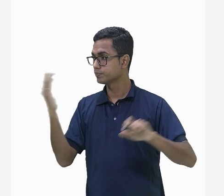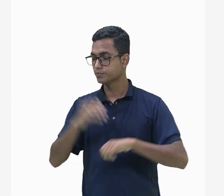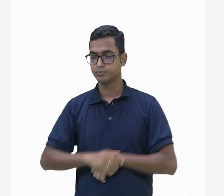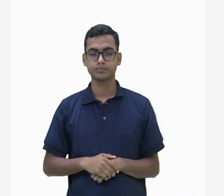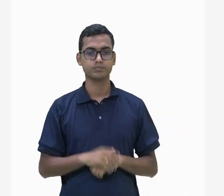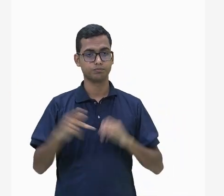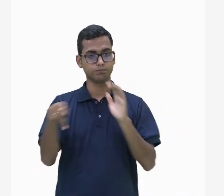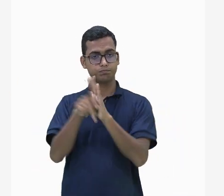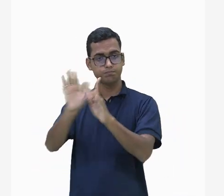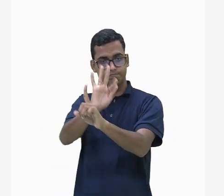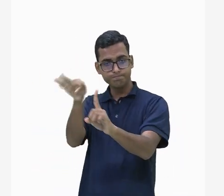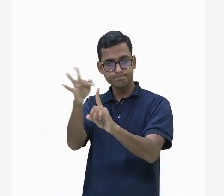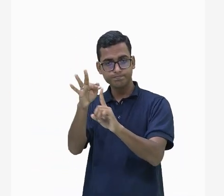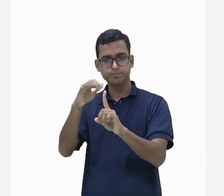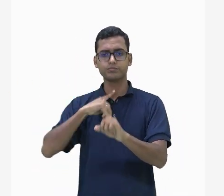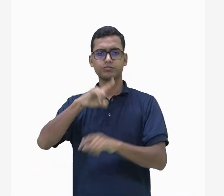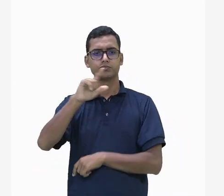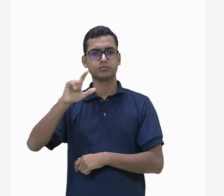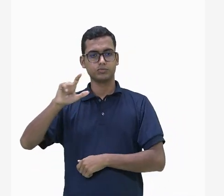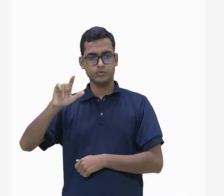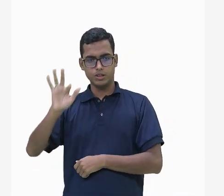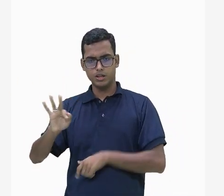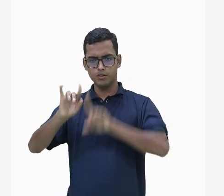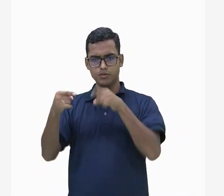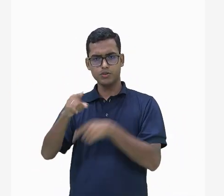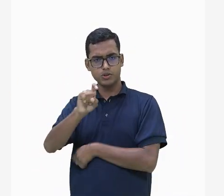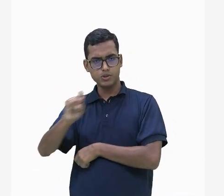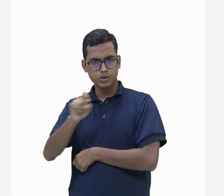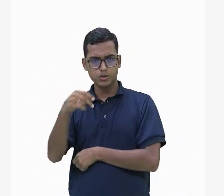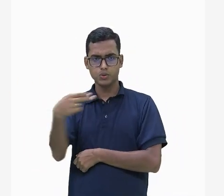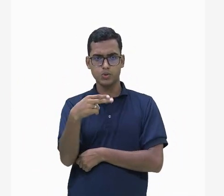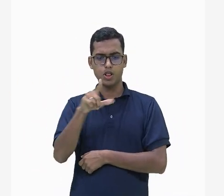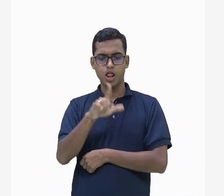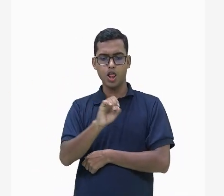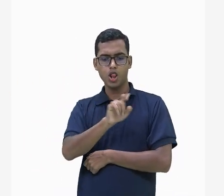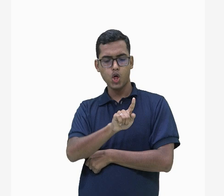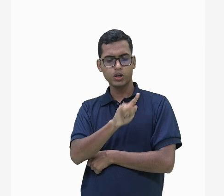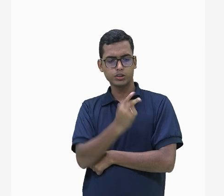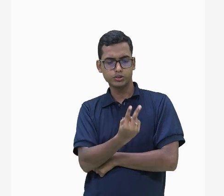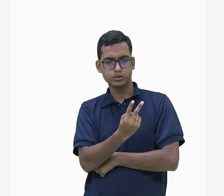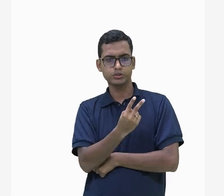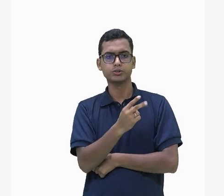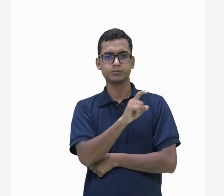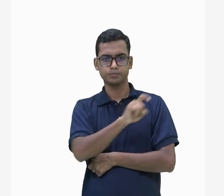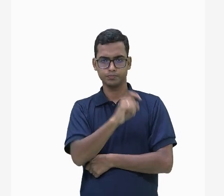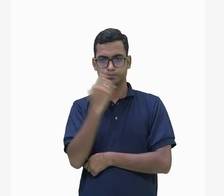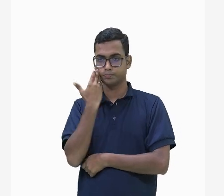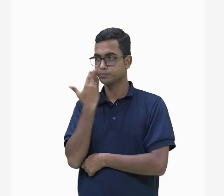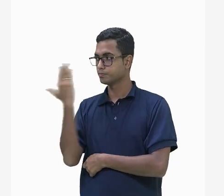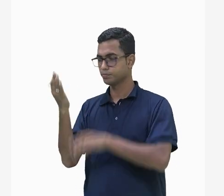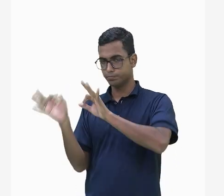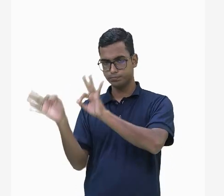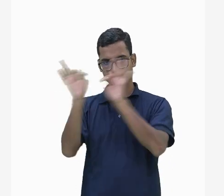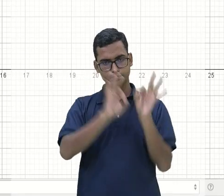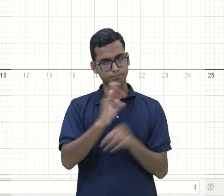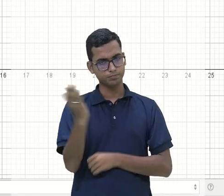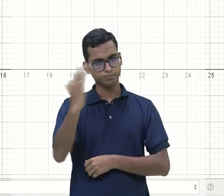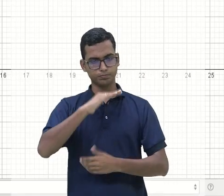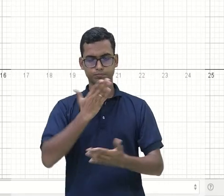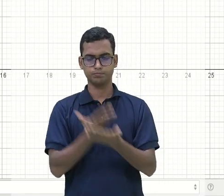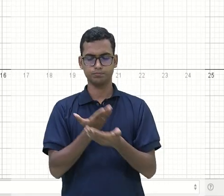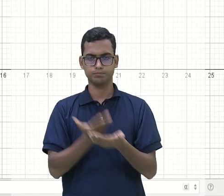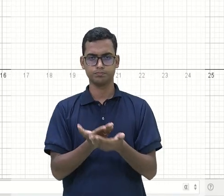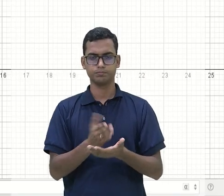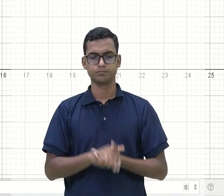aqui a função f de x igual a logaritmo de x na base 2. Vamos ver o gráfico dessa